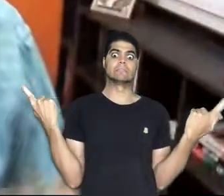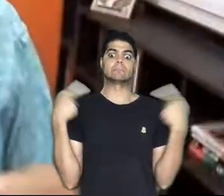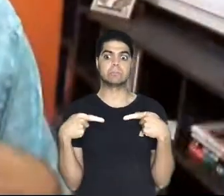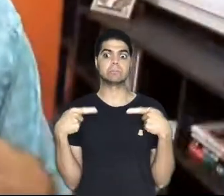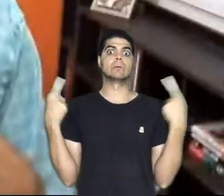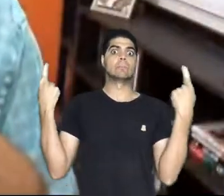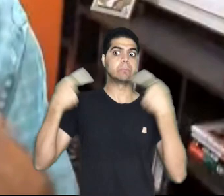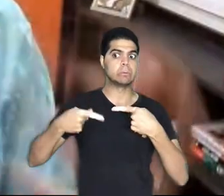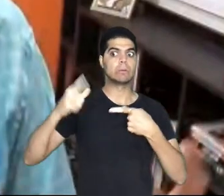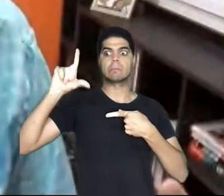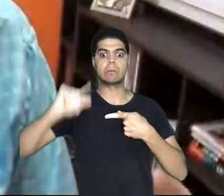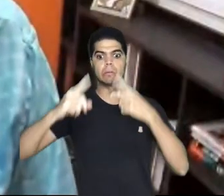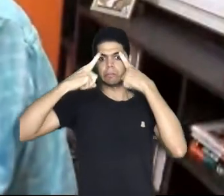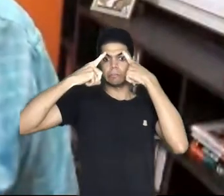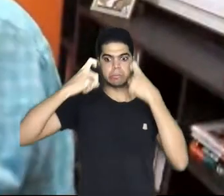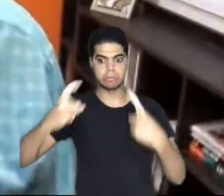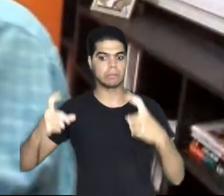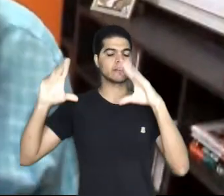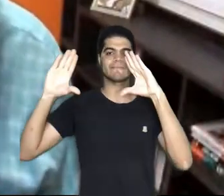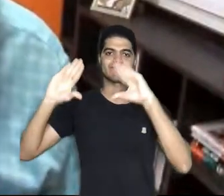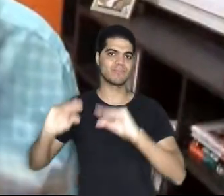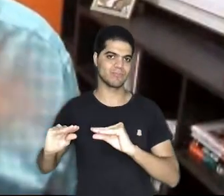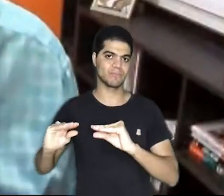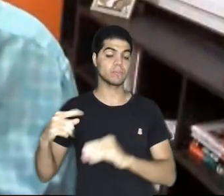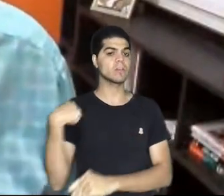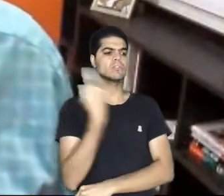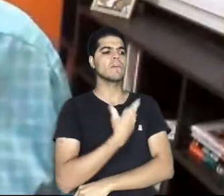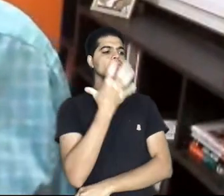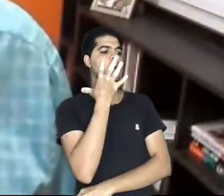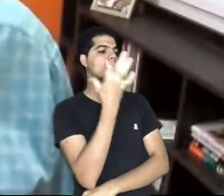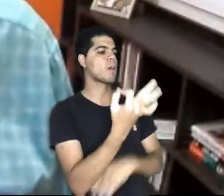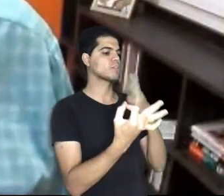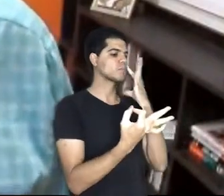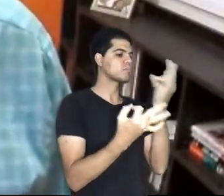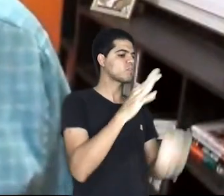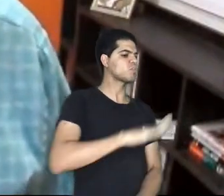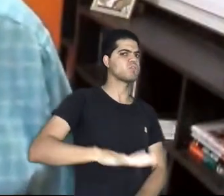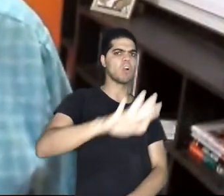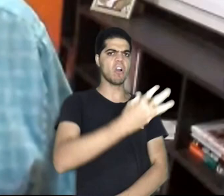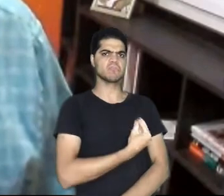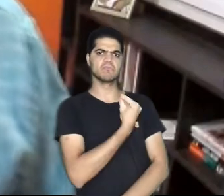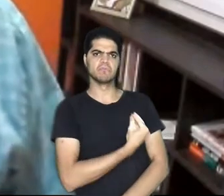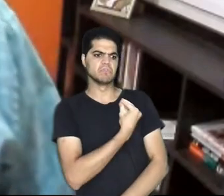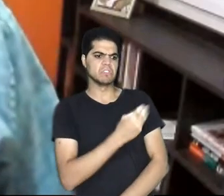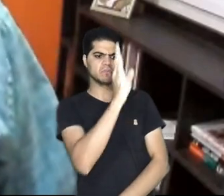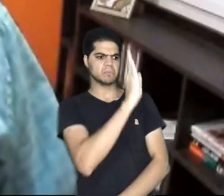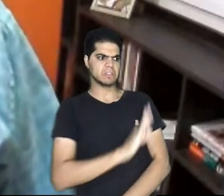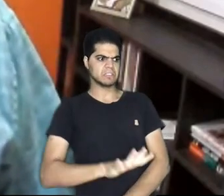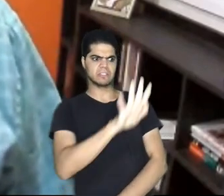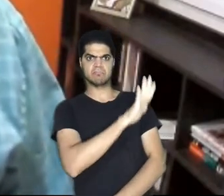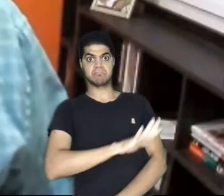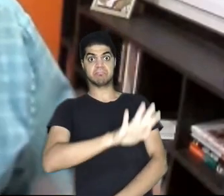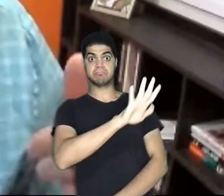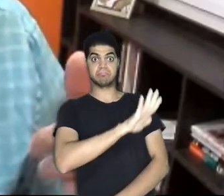assintosas, menos violentas do que quando nós observamos o que os brasileiros em geral fazem com a